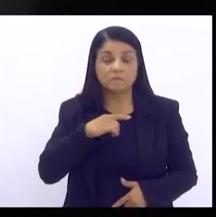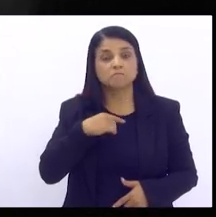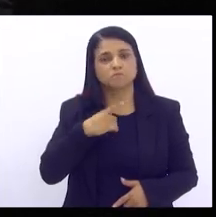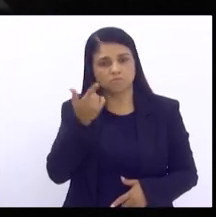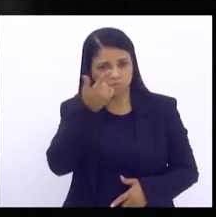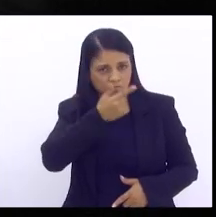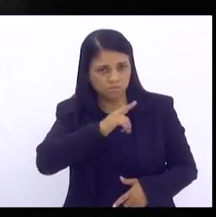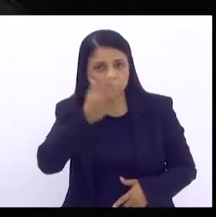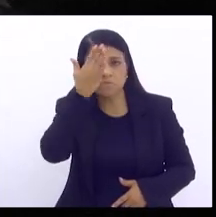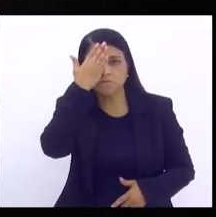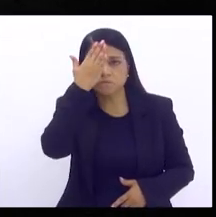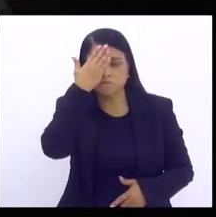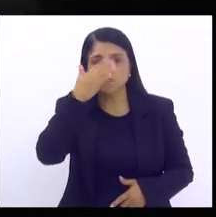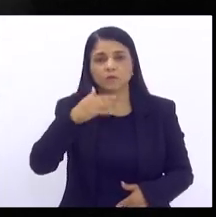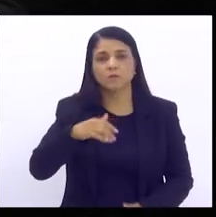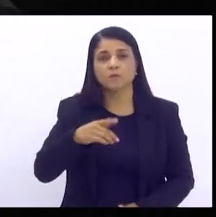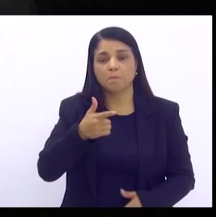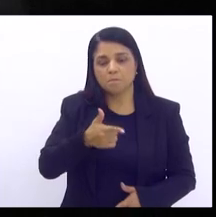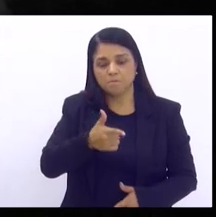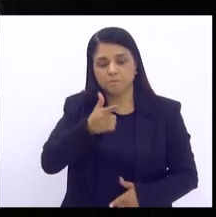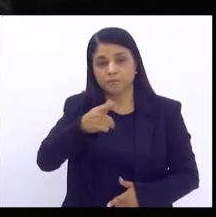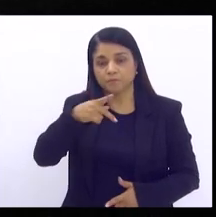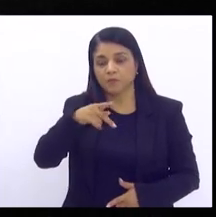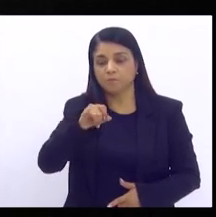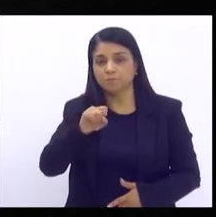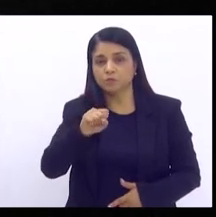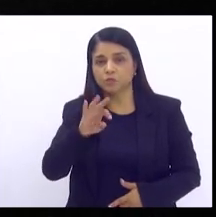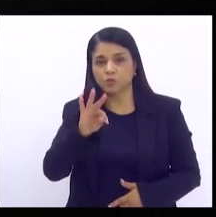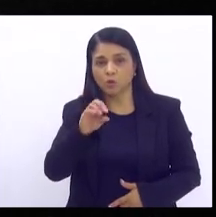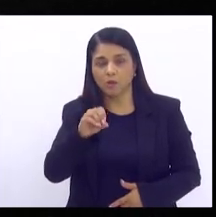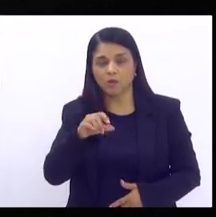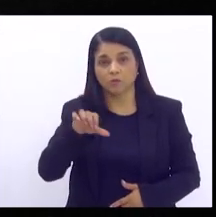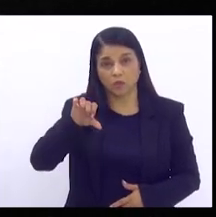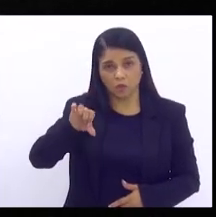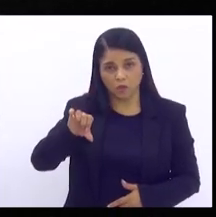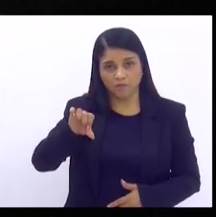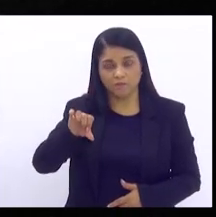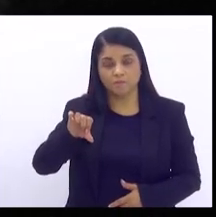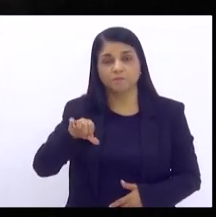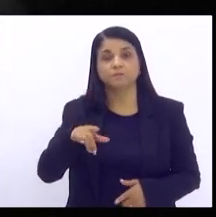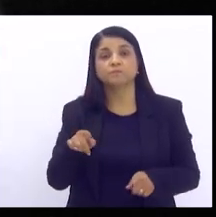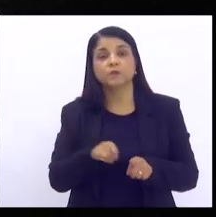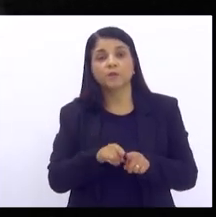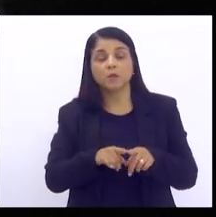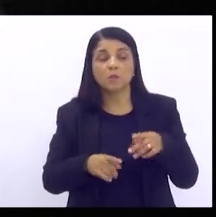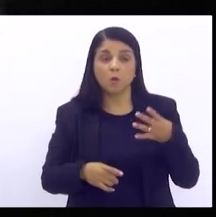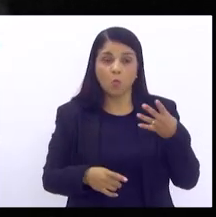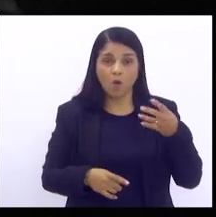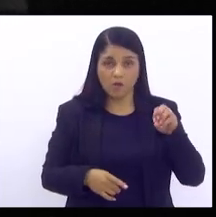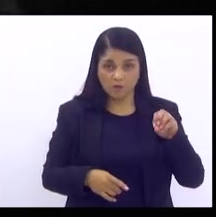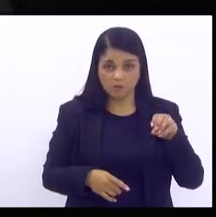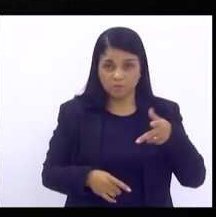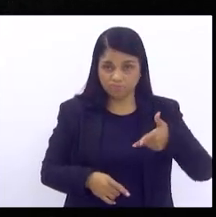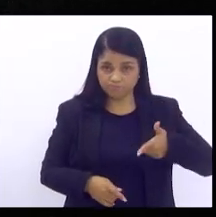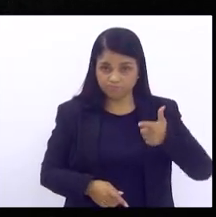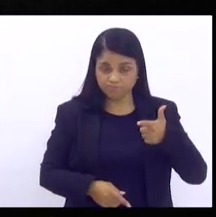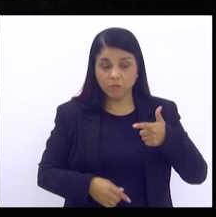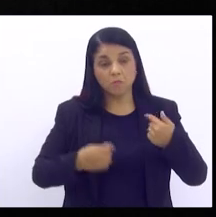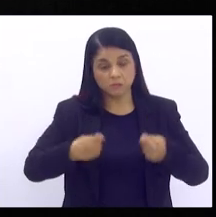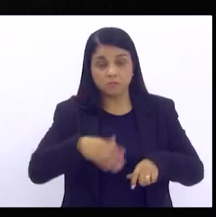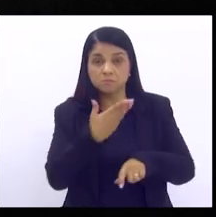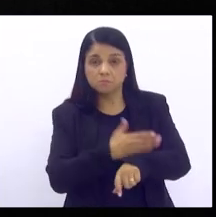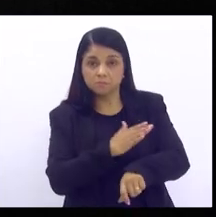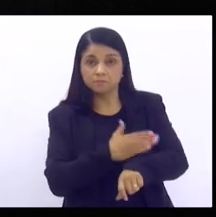arma, eu tenho uma pistola 9mm, eu tenho uma 40, e eu tenho que praticar. E o